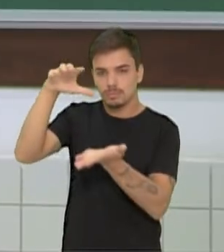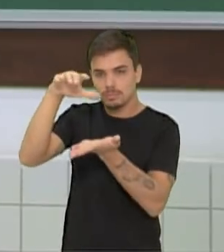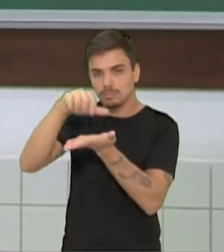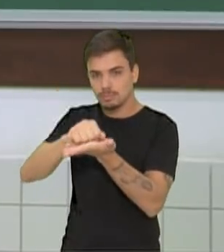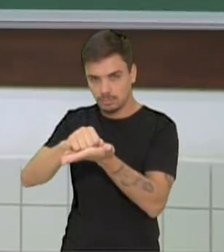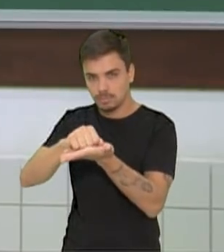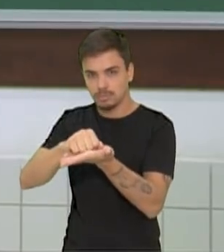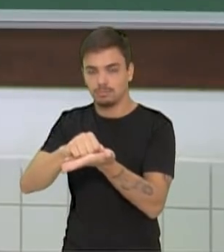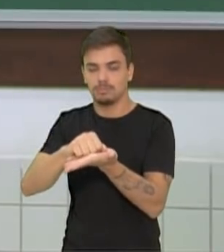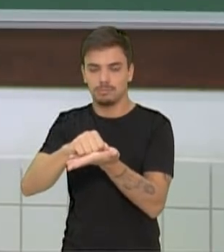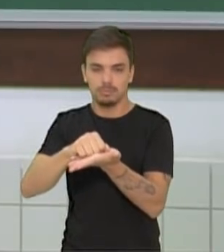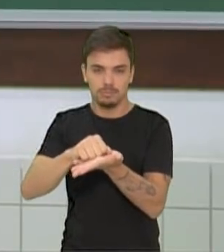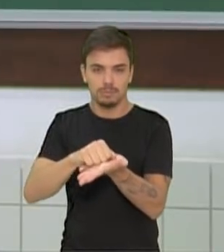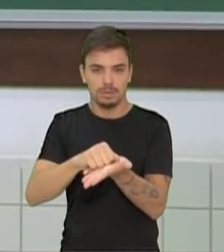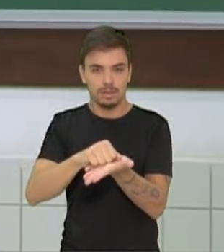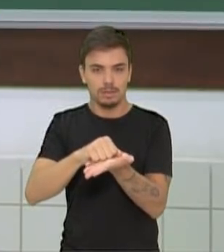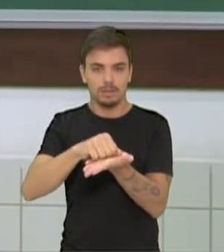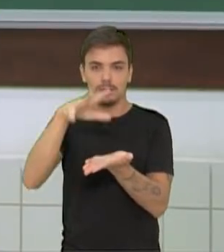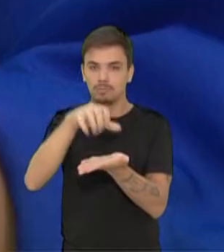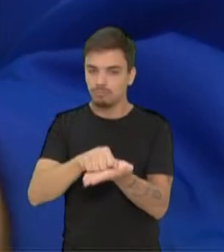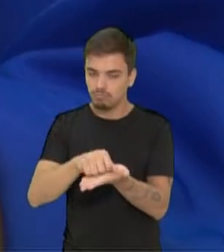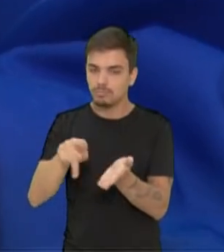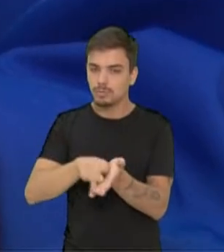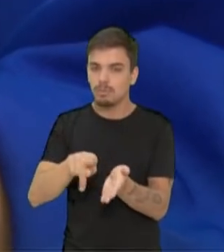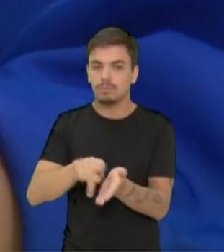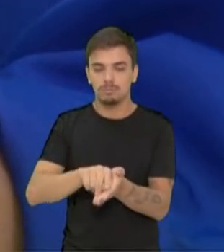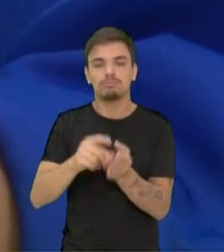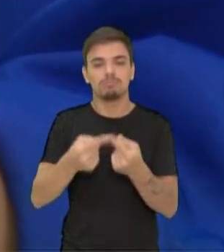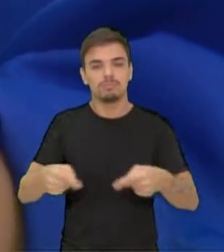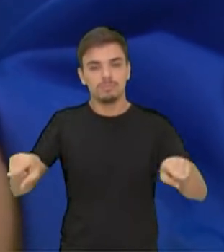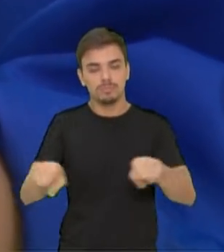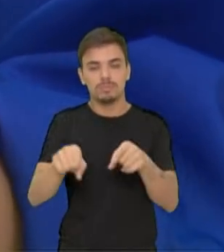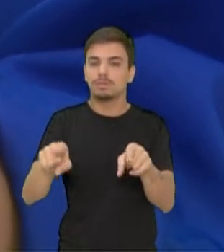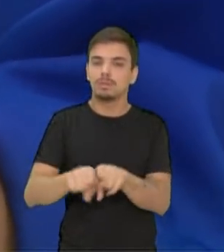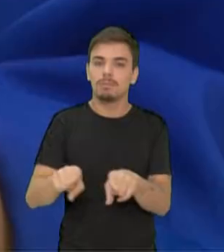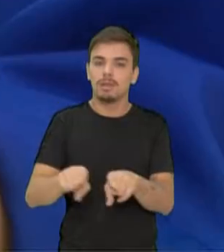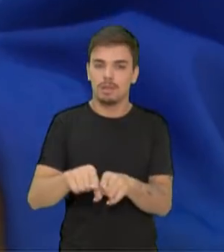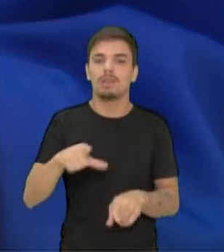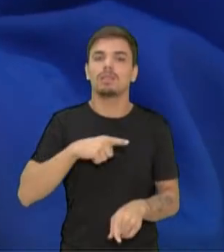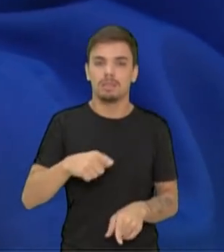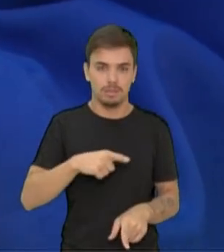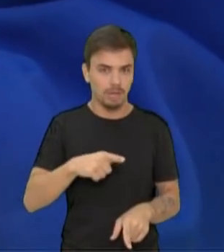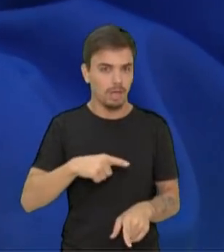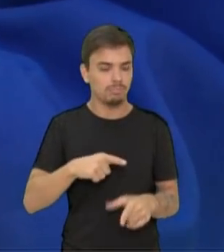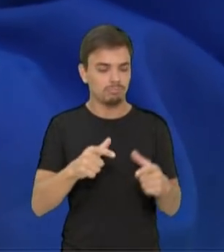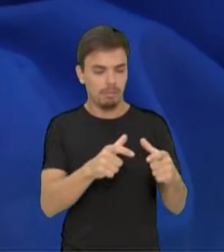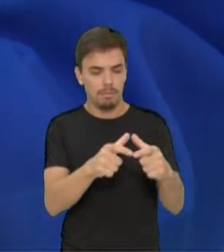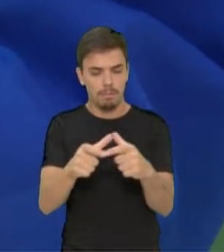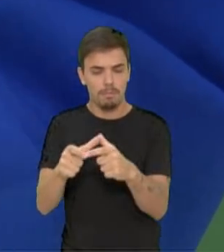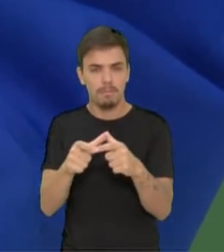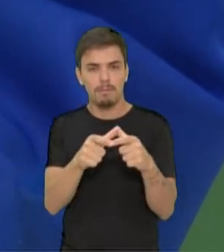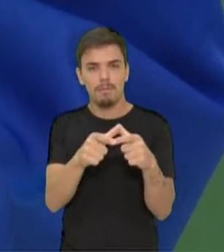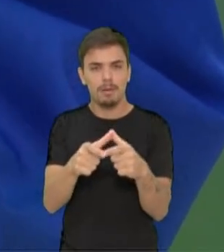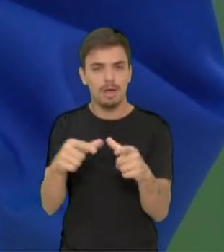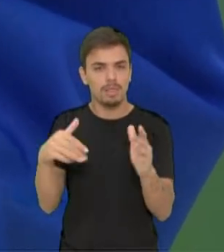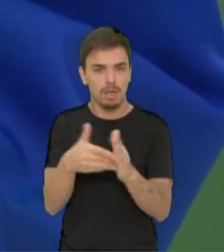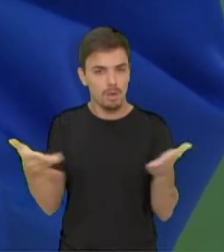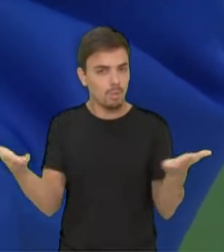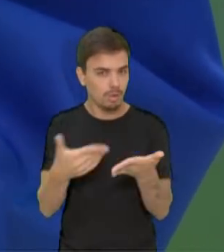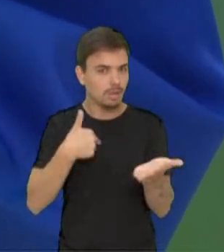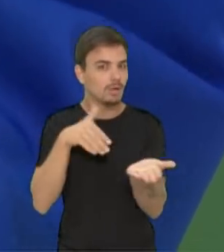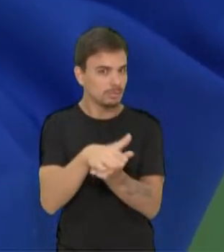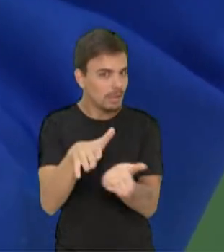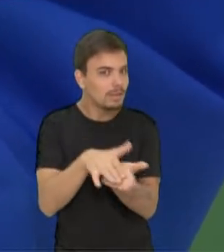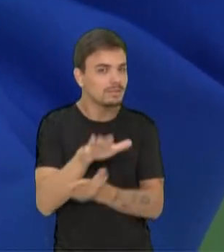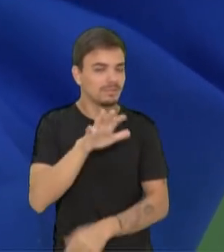laser lê. E eu tenho uma coleção de CDs dos artistas que eu gosto ainda até hoje, né? Compro, gasto dinheiro com